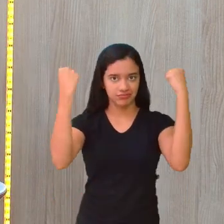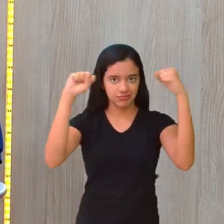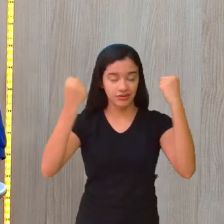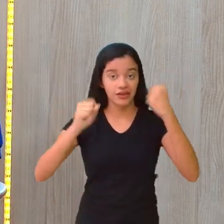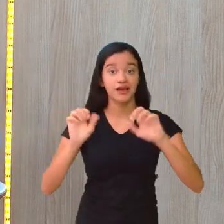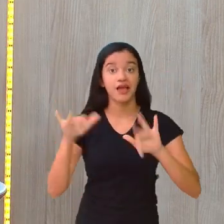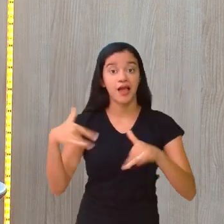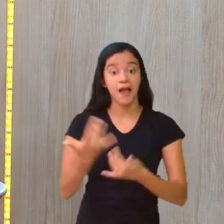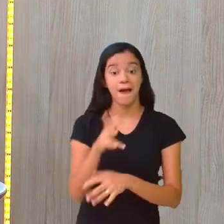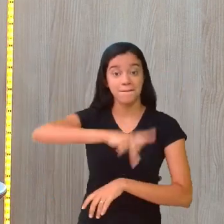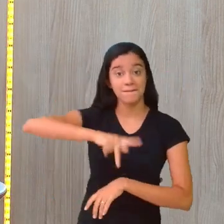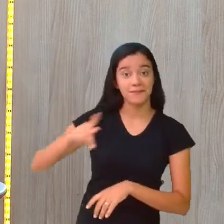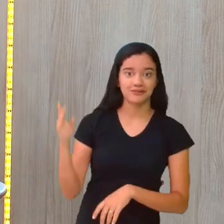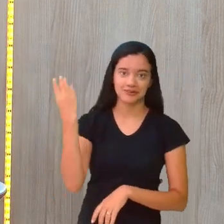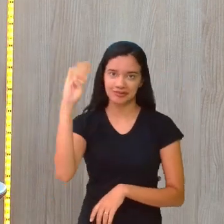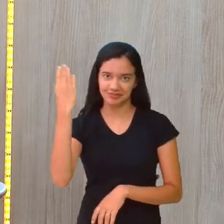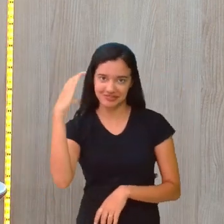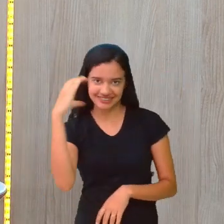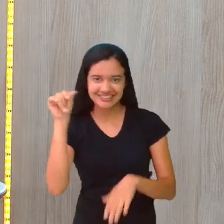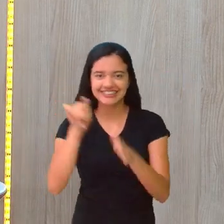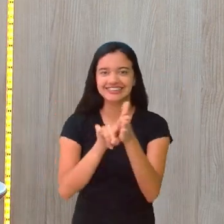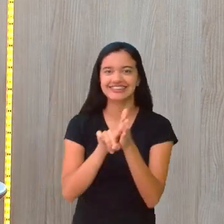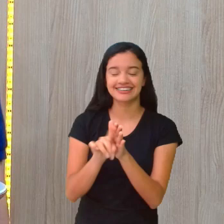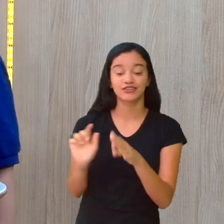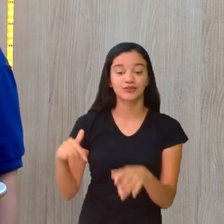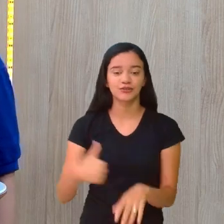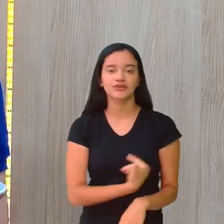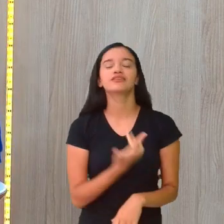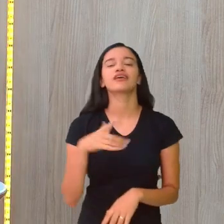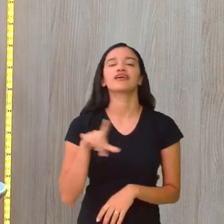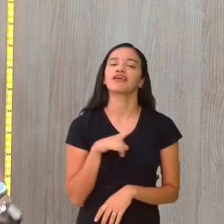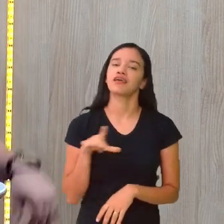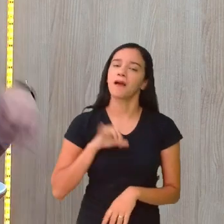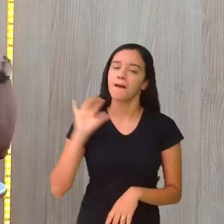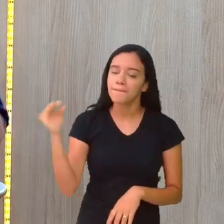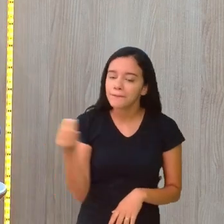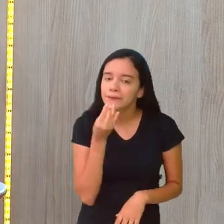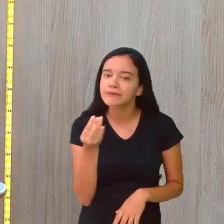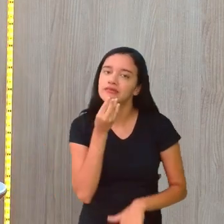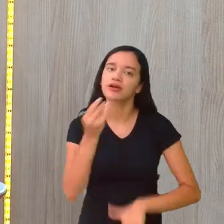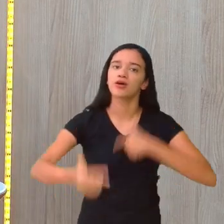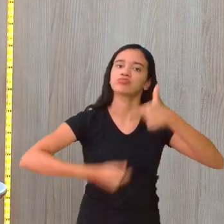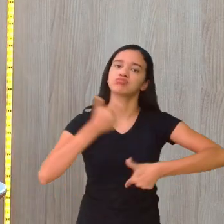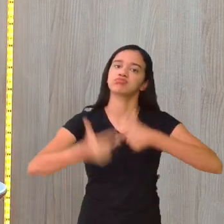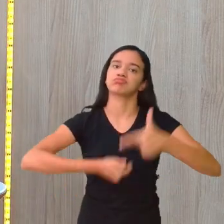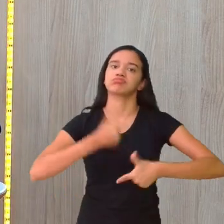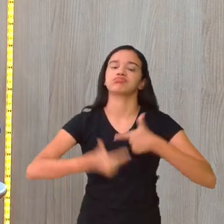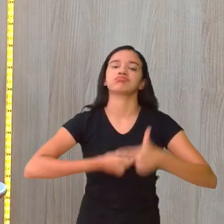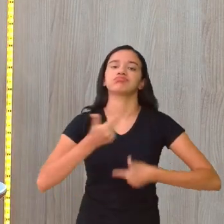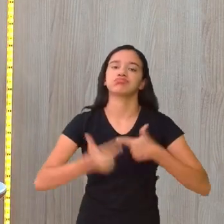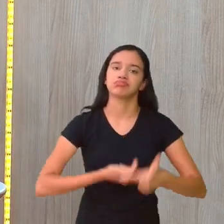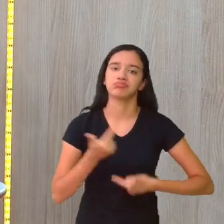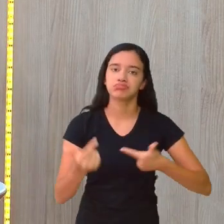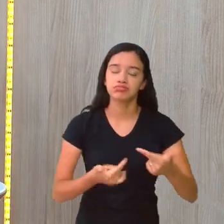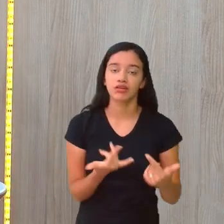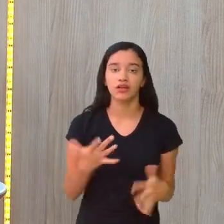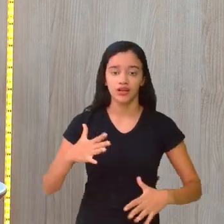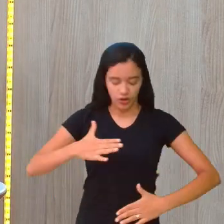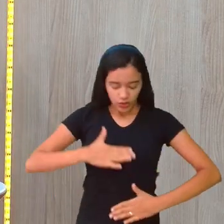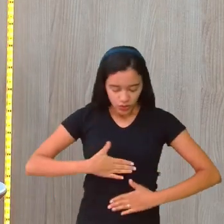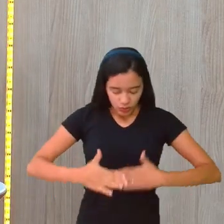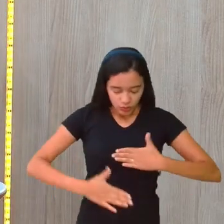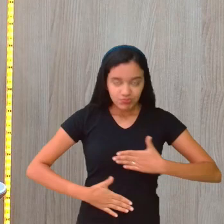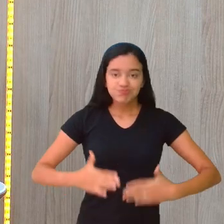prof da aula de biologia, ciências, né, prof? Então a gente tem que aproveitar isso. O trabalho muscular, que o abdômen aí